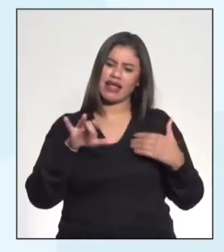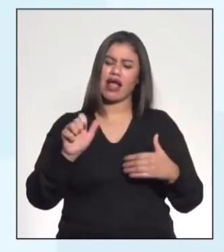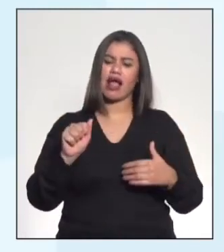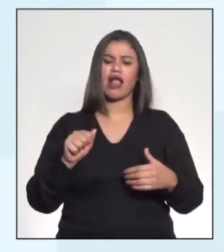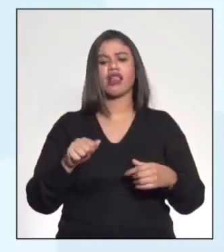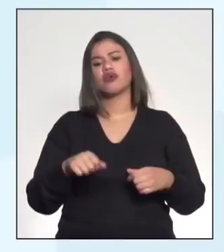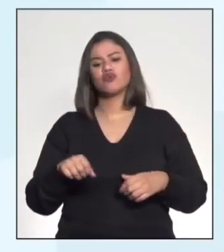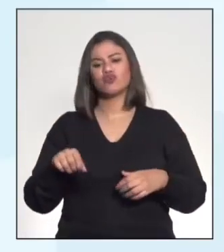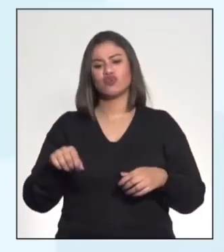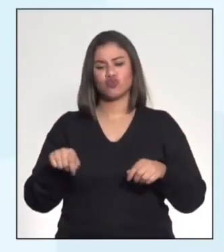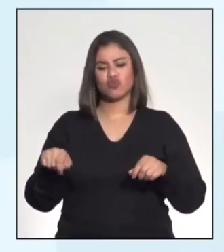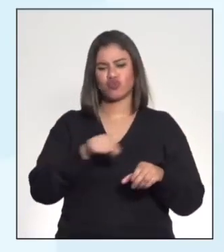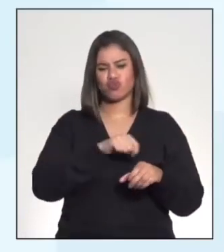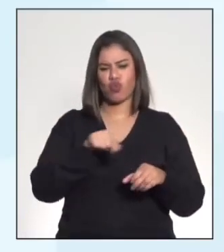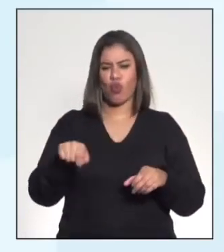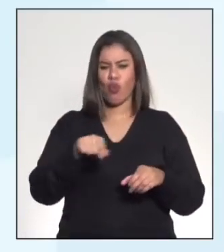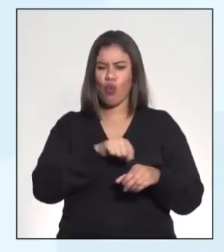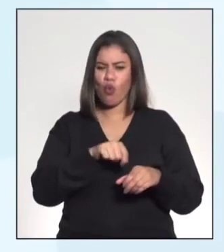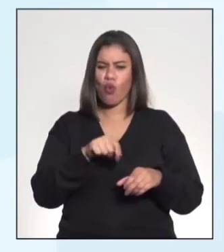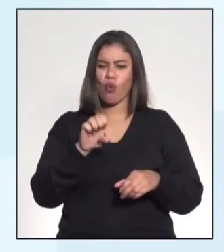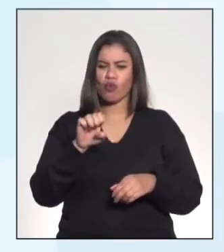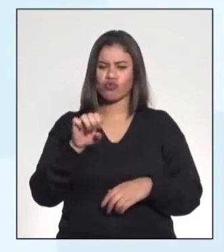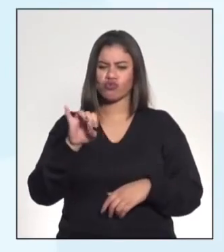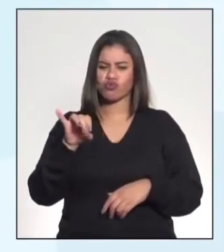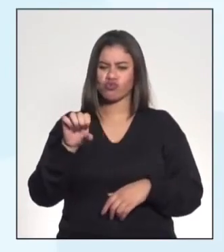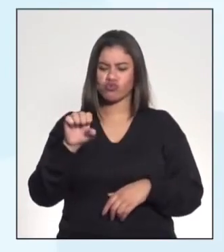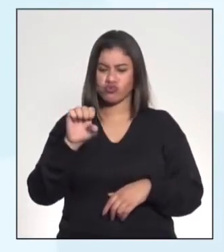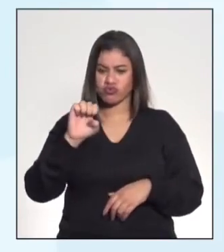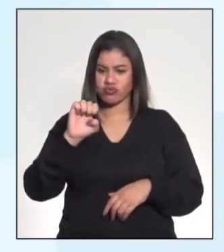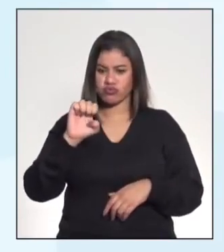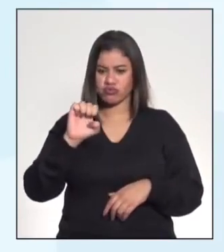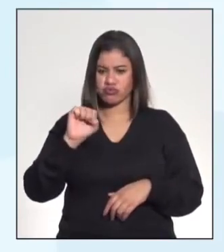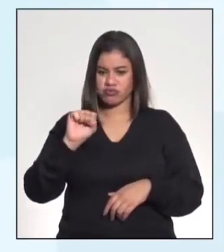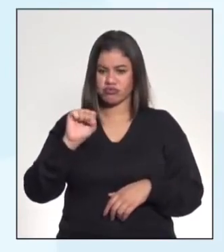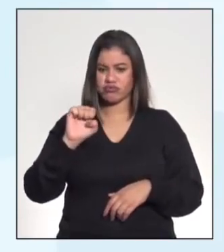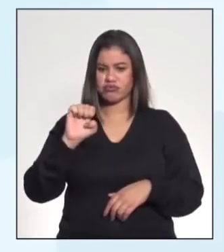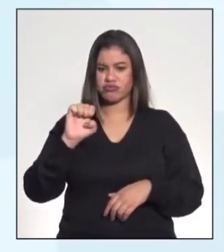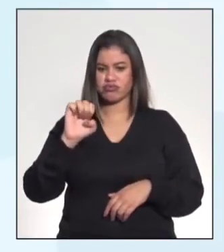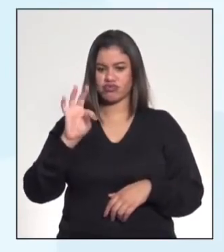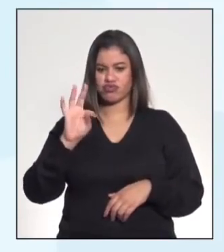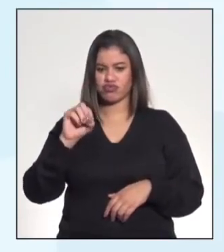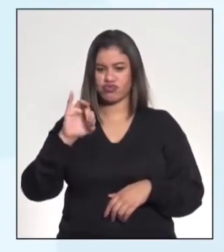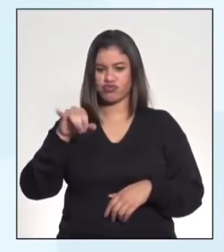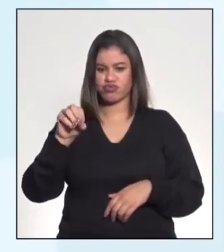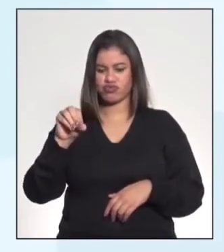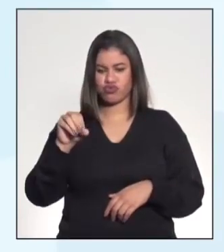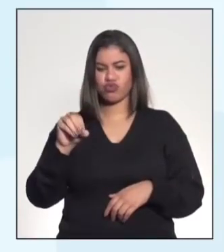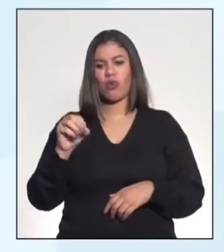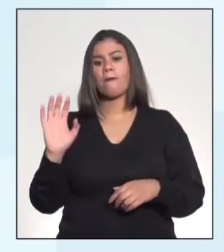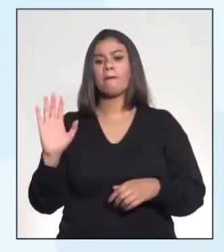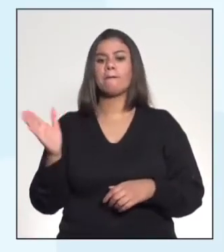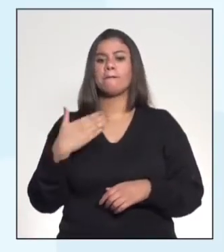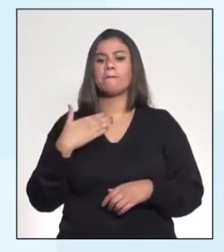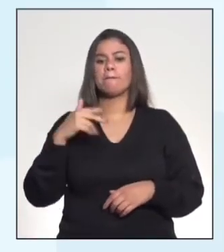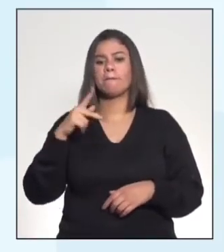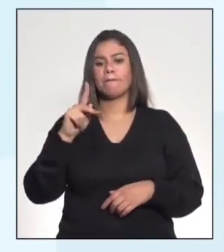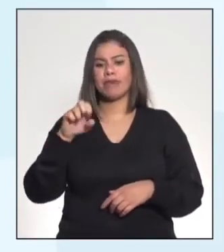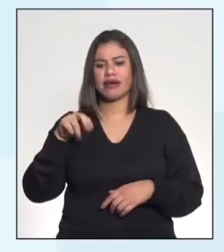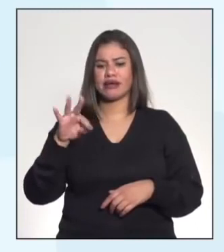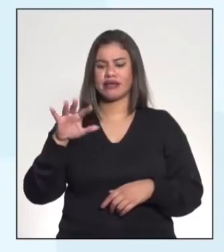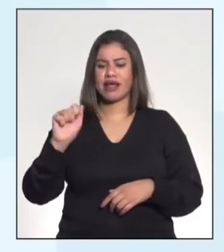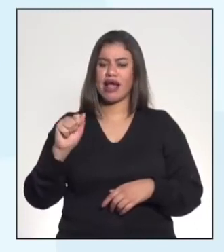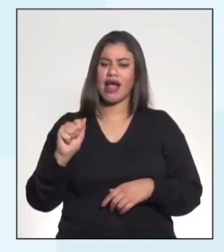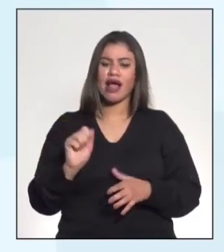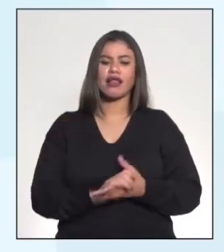lápis, qualquer coisa que tiver mais fácil para você, qualquer fonte de emissão sonora, tá, pessoal? Pegar tudo aquele que a gente balde para fazer um